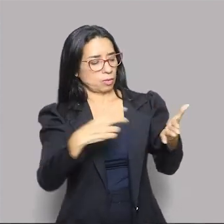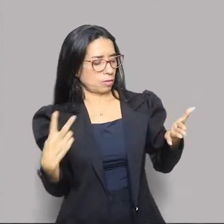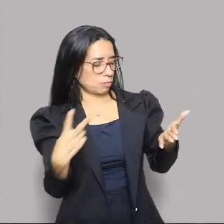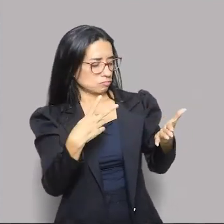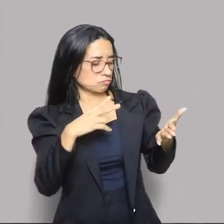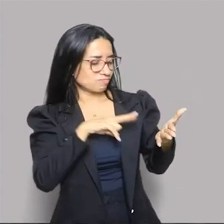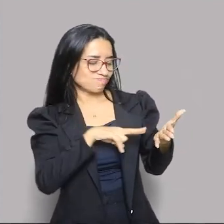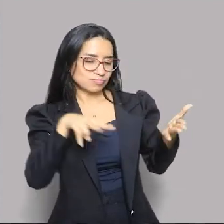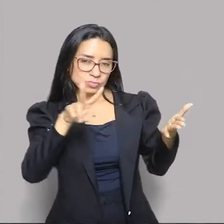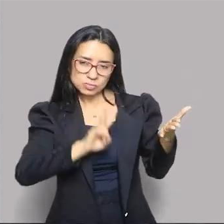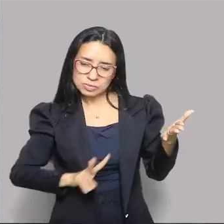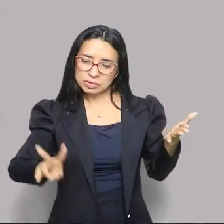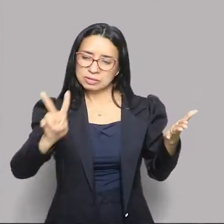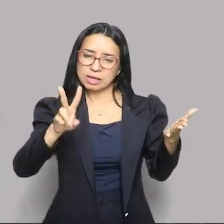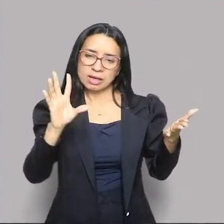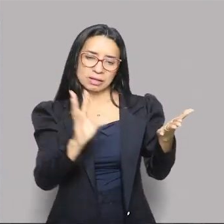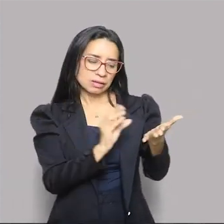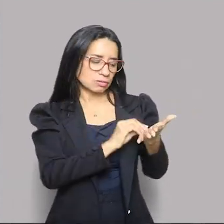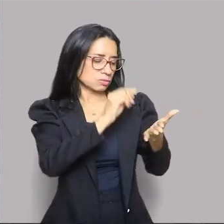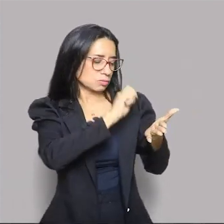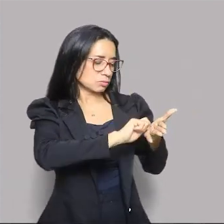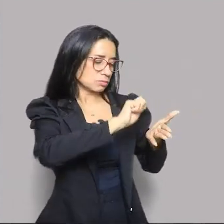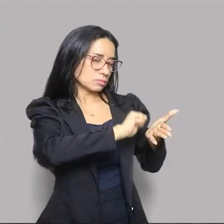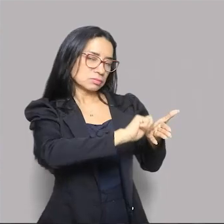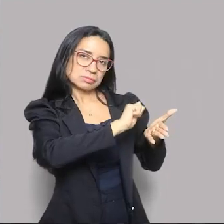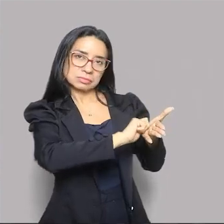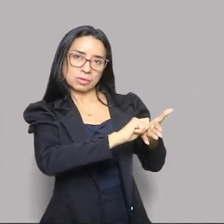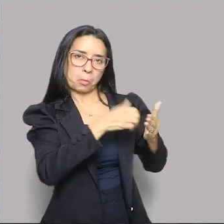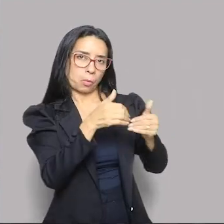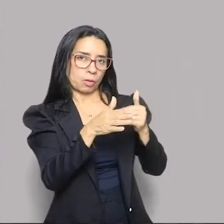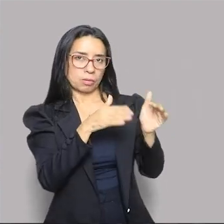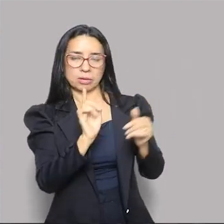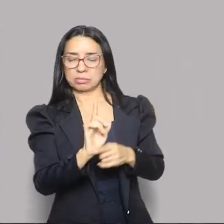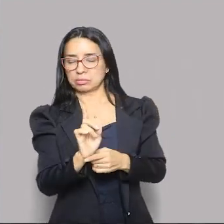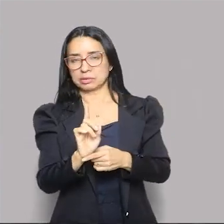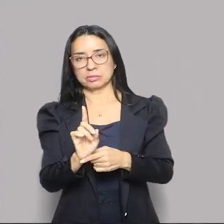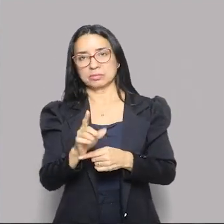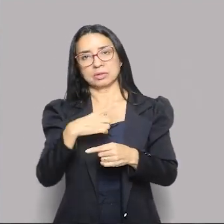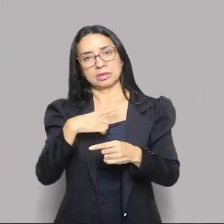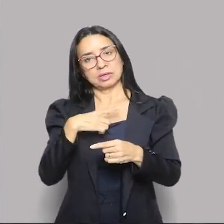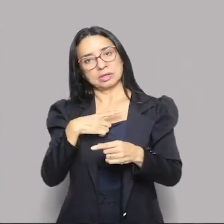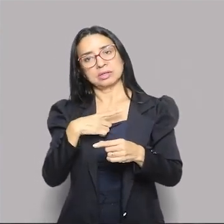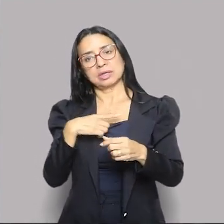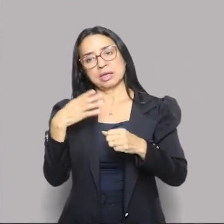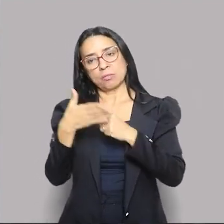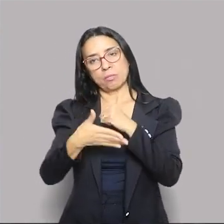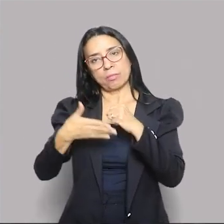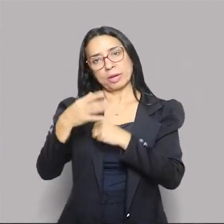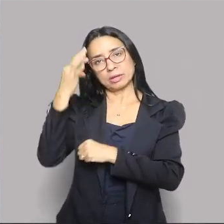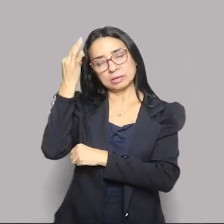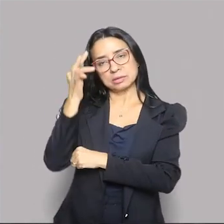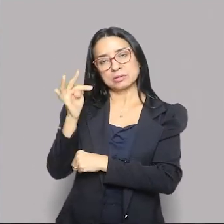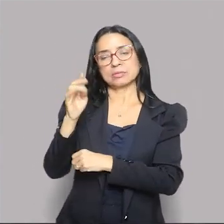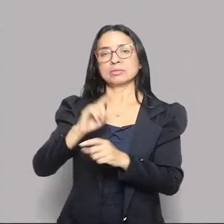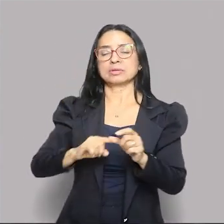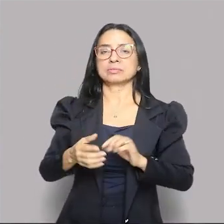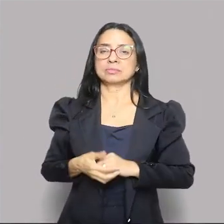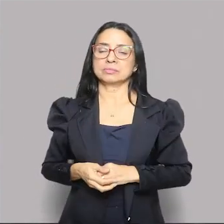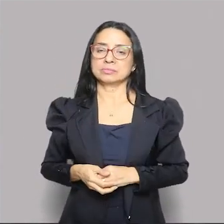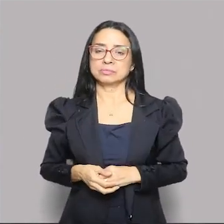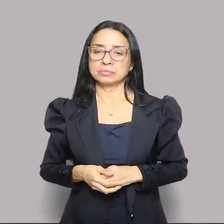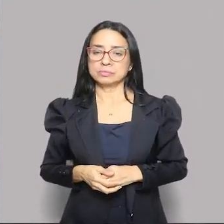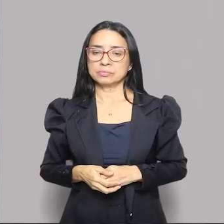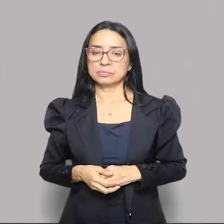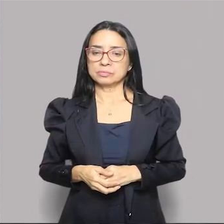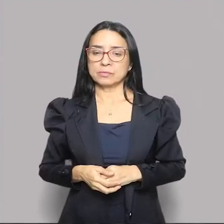né, daquilo que você considera. E não é uma análise qualquer, é uma análise que tem um certo fundamento, um certo